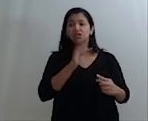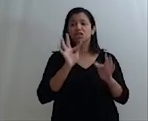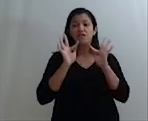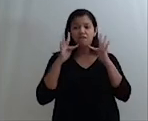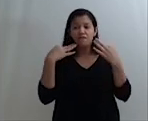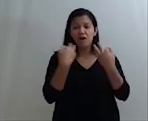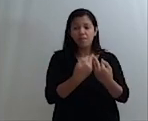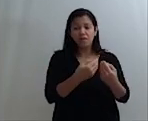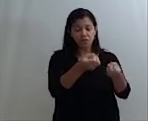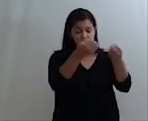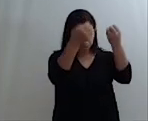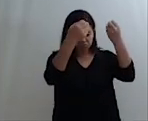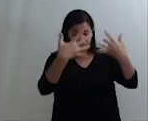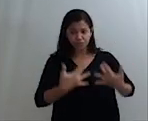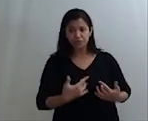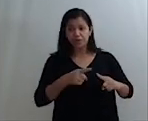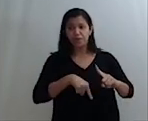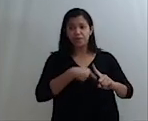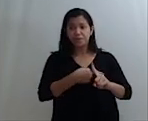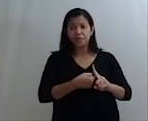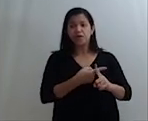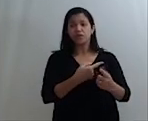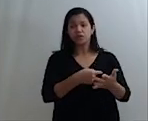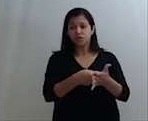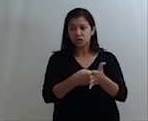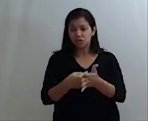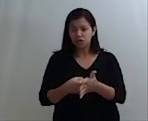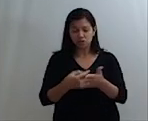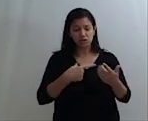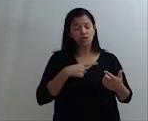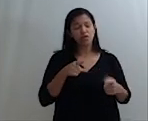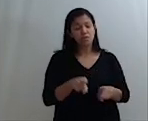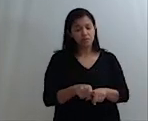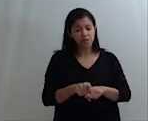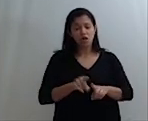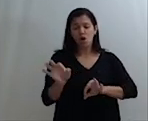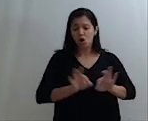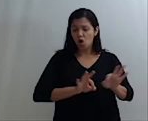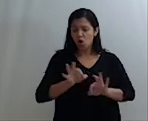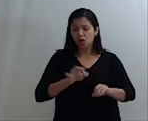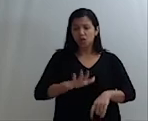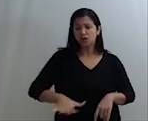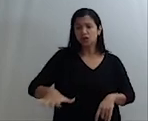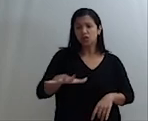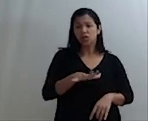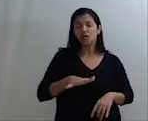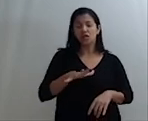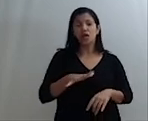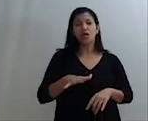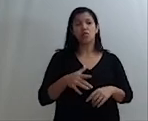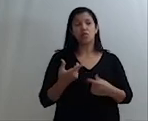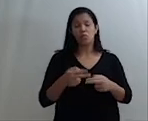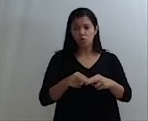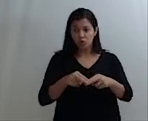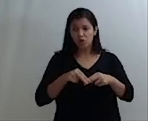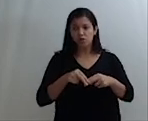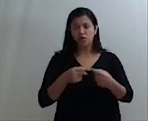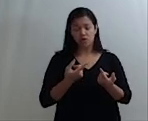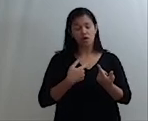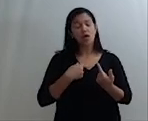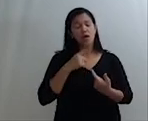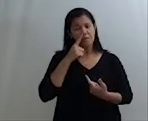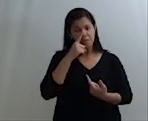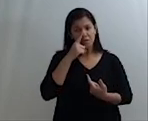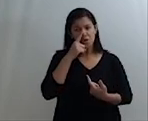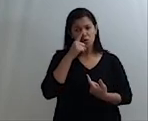libertate na necessidade de garantia da ordem pública e da institução criminal considerando a circunstância do delito perpetrado